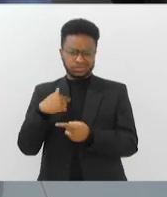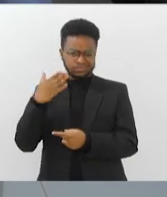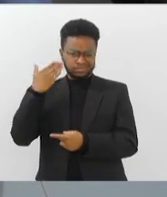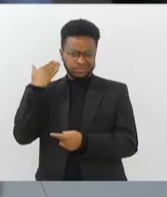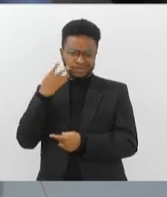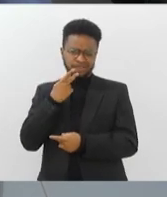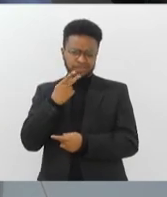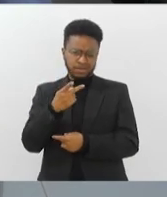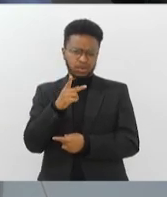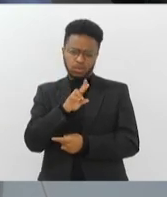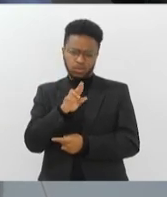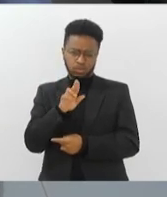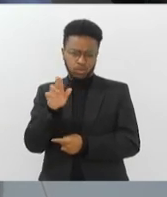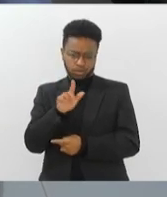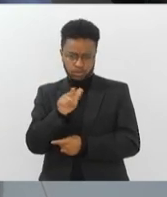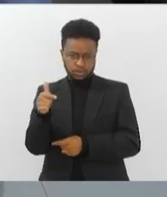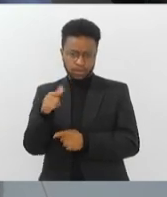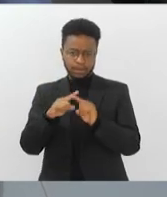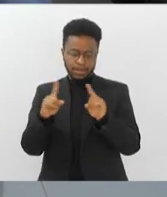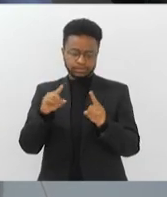mas CEPAG, né?